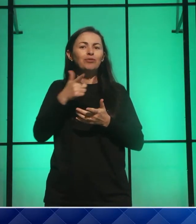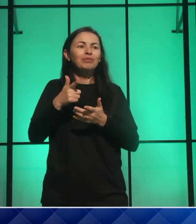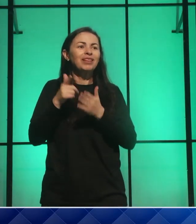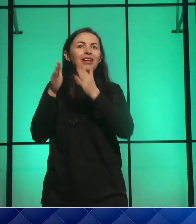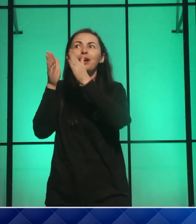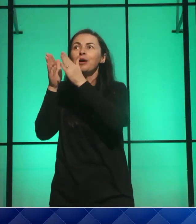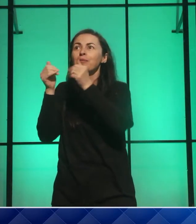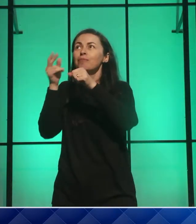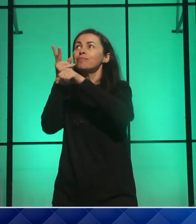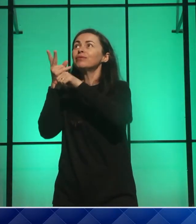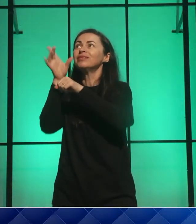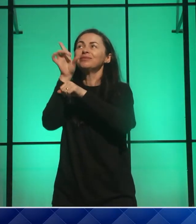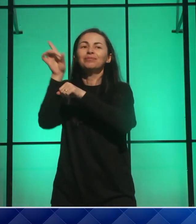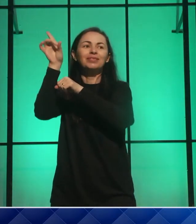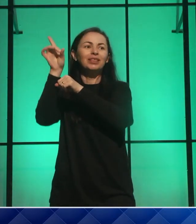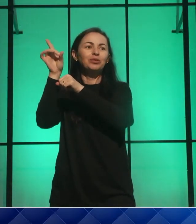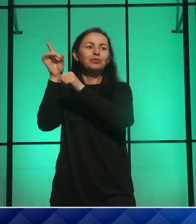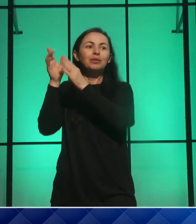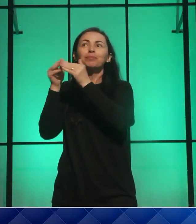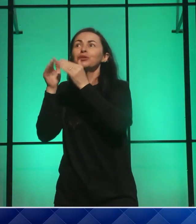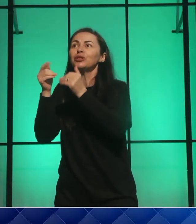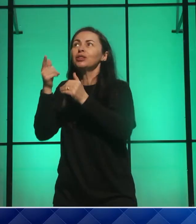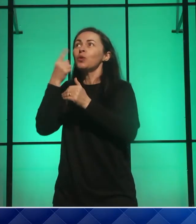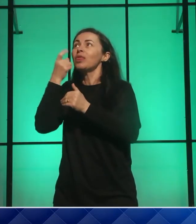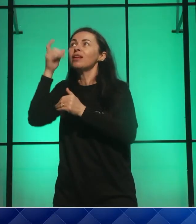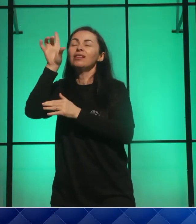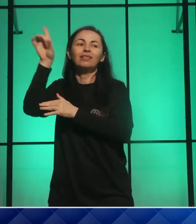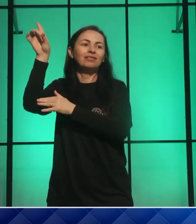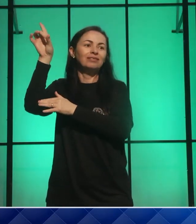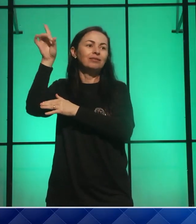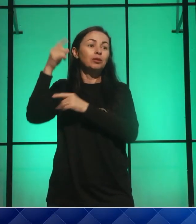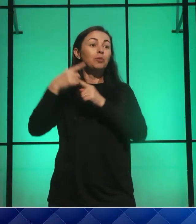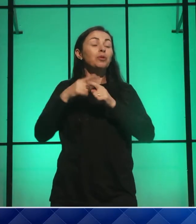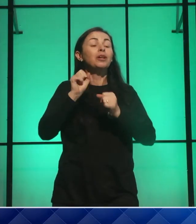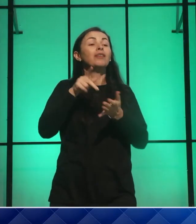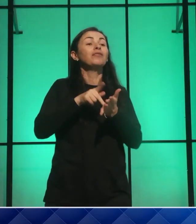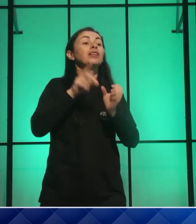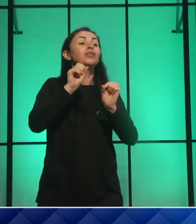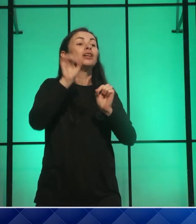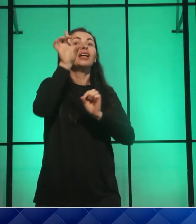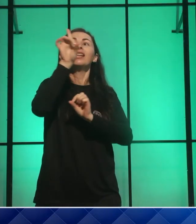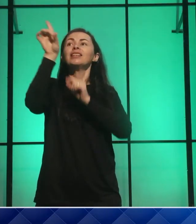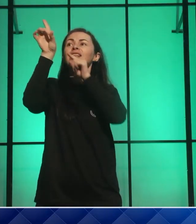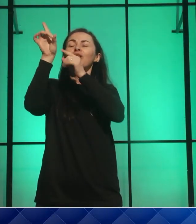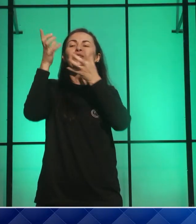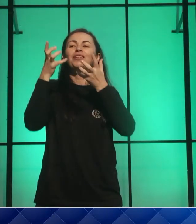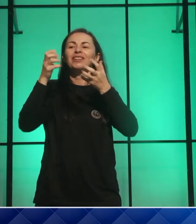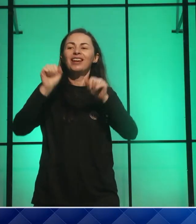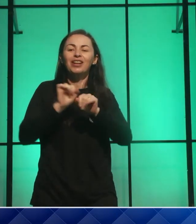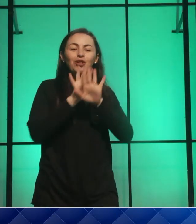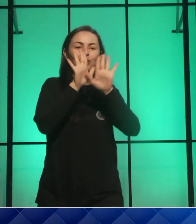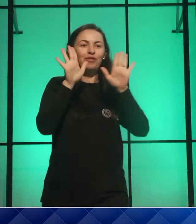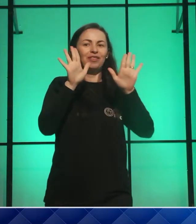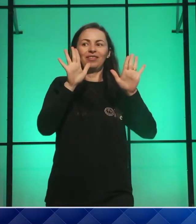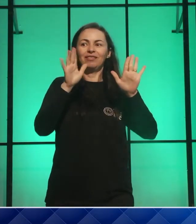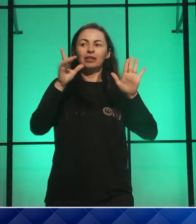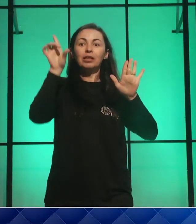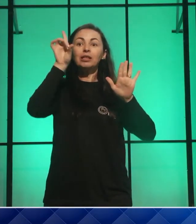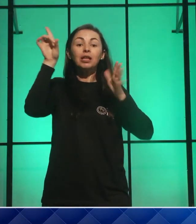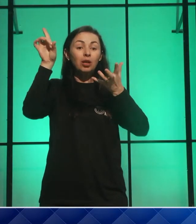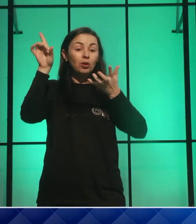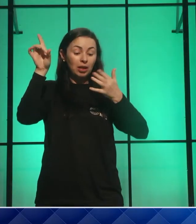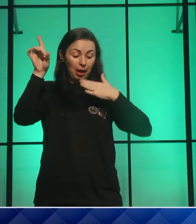buscando a Deus. A verdade é que Deus quer ser glorificado. na minha vida. Deus quer